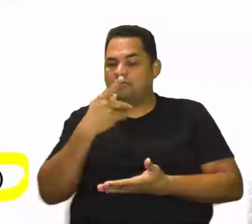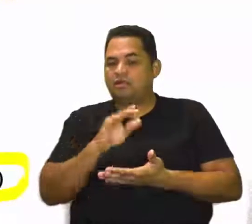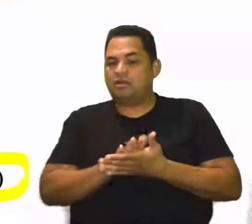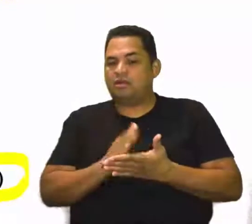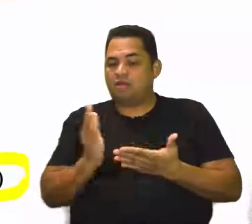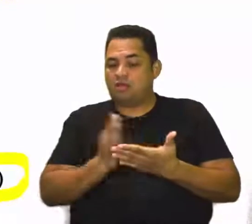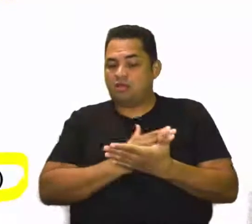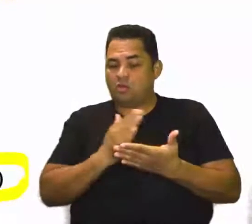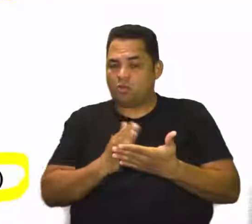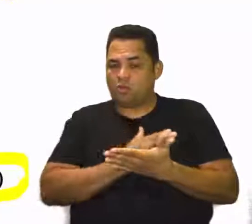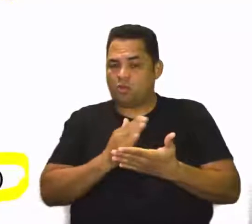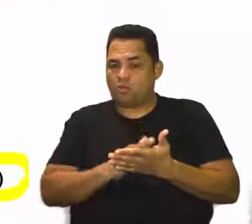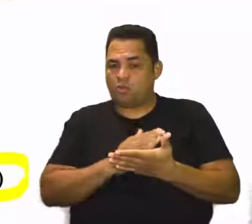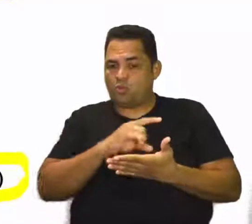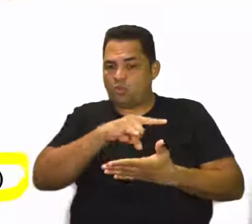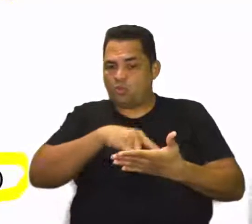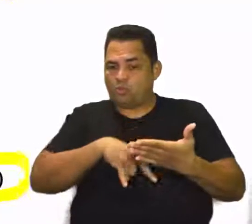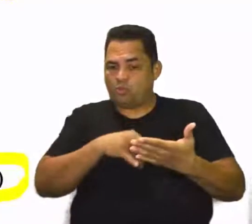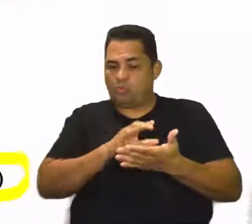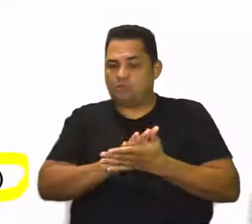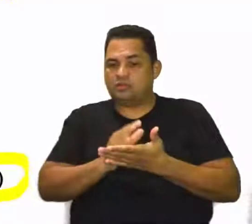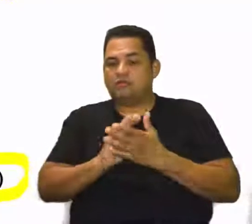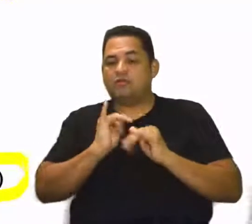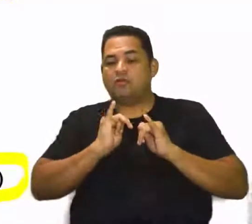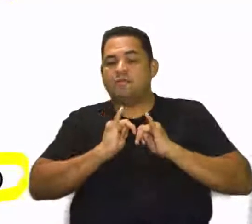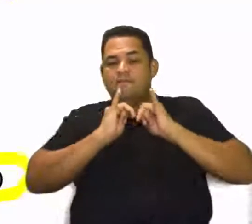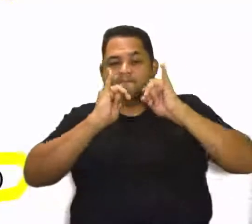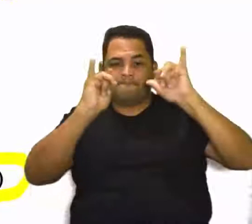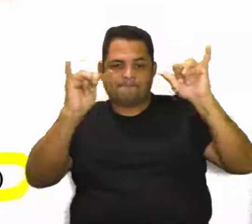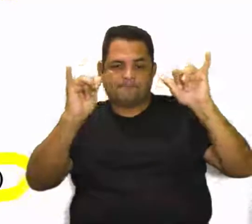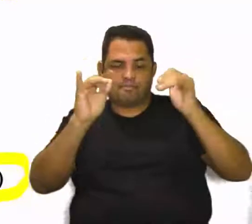foi recentemente publicado, que